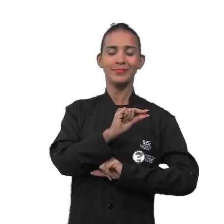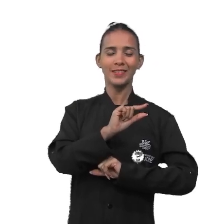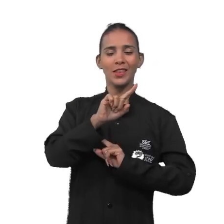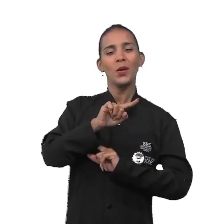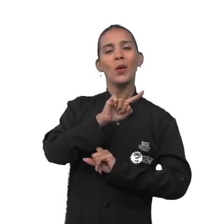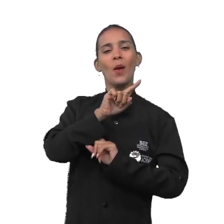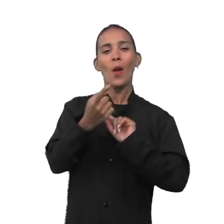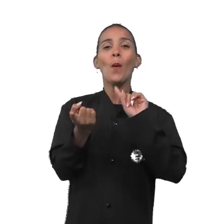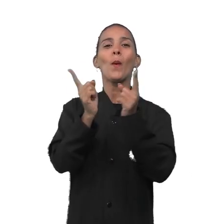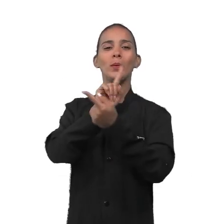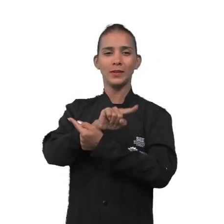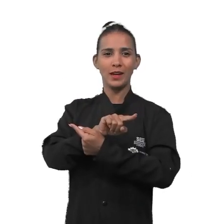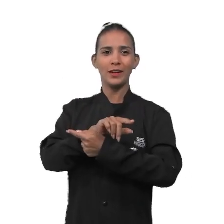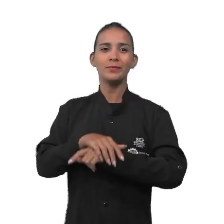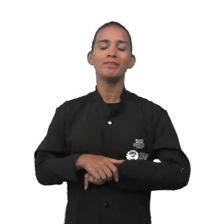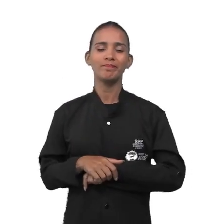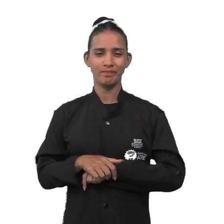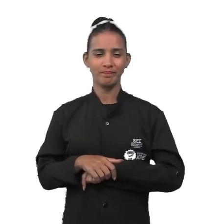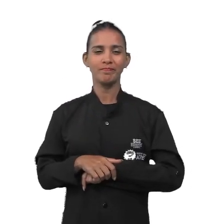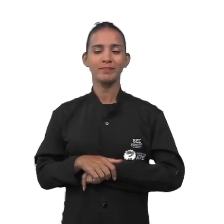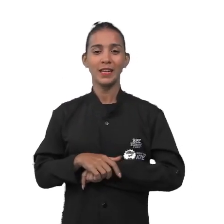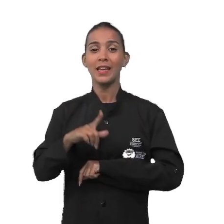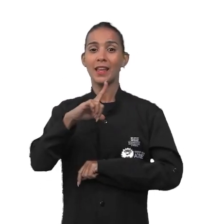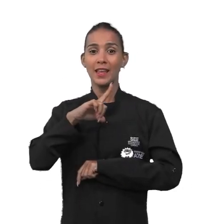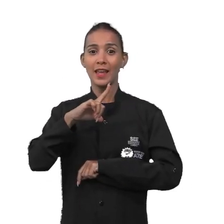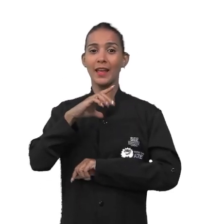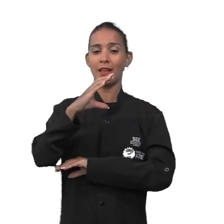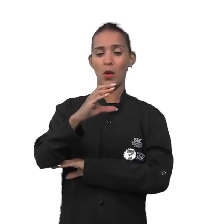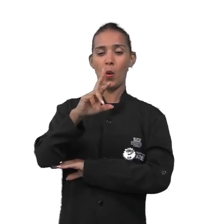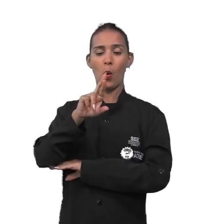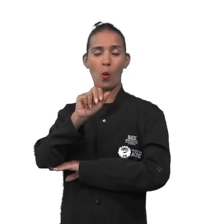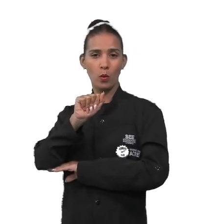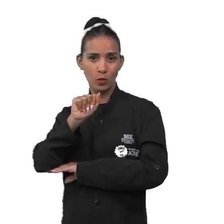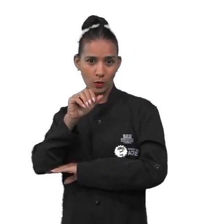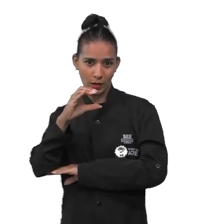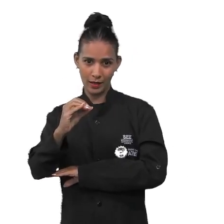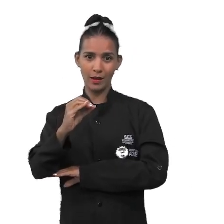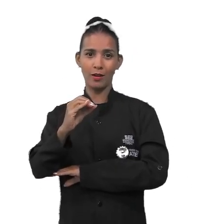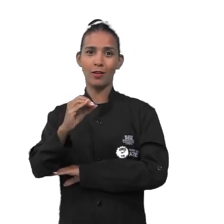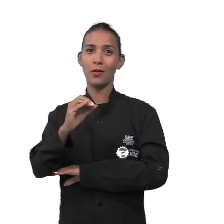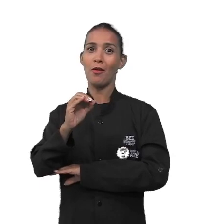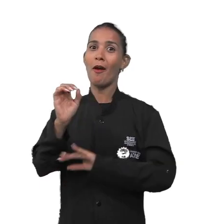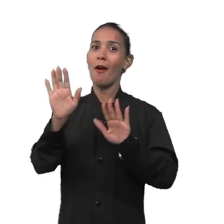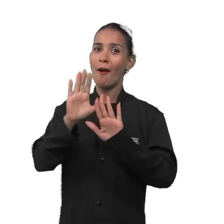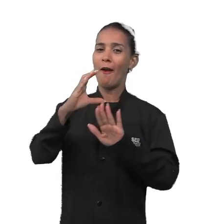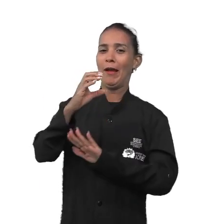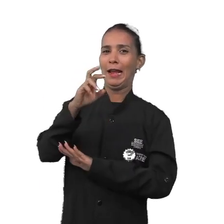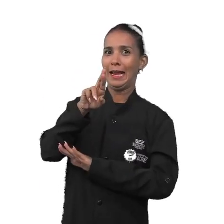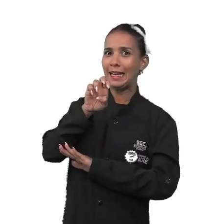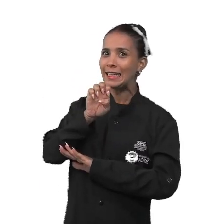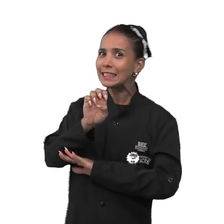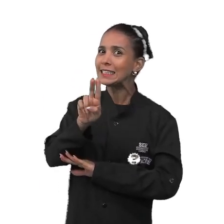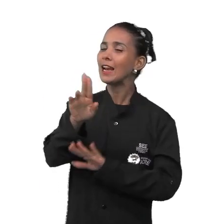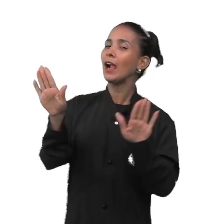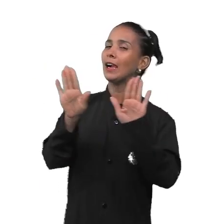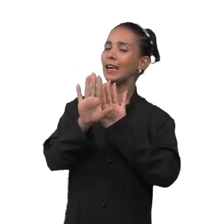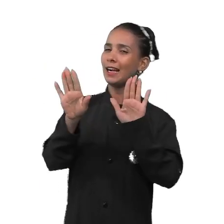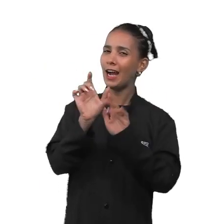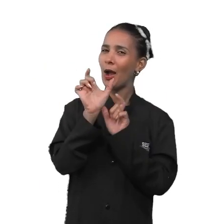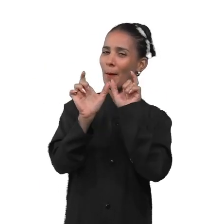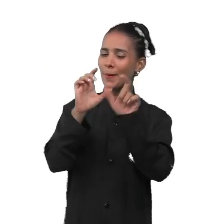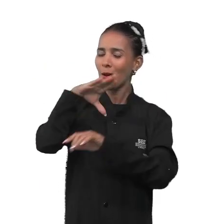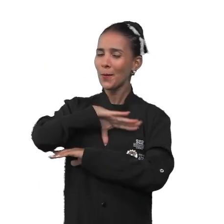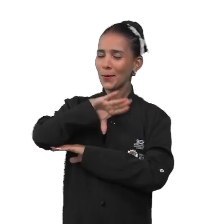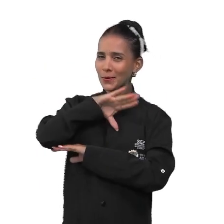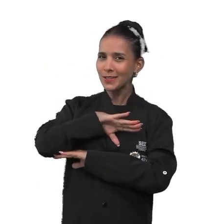aqui nós temos outro macetezinho que é o CRAL. Não creu, hein? CRAL. Fica atento, é CRAL,